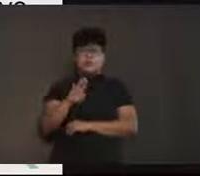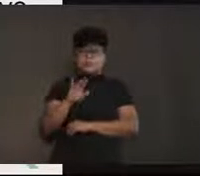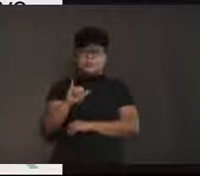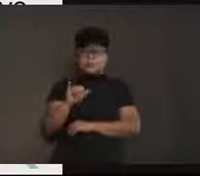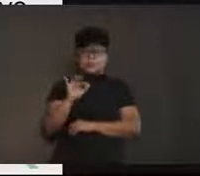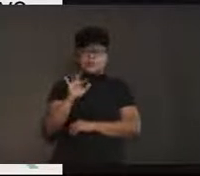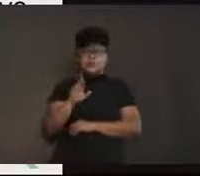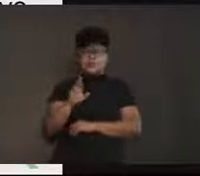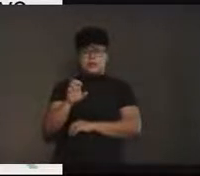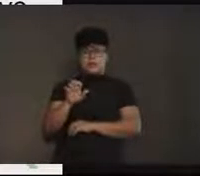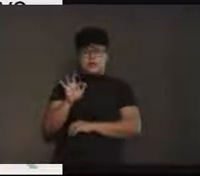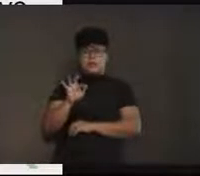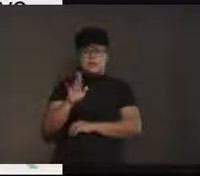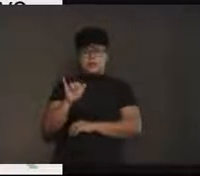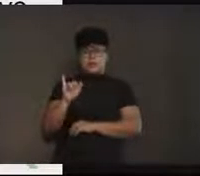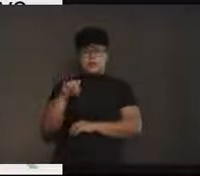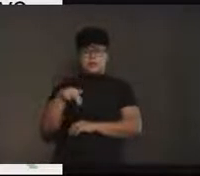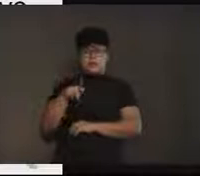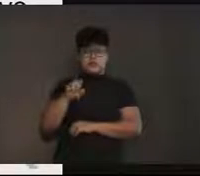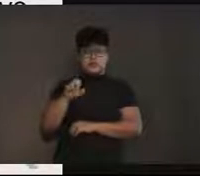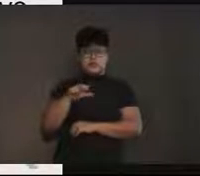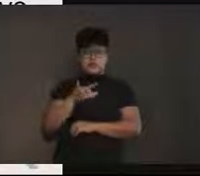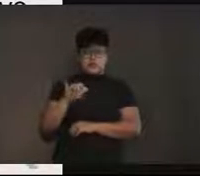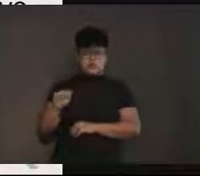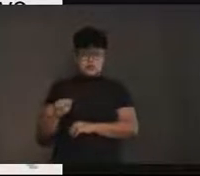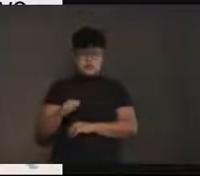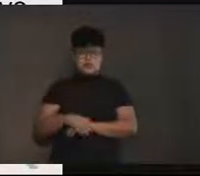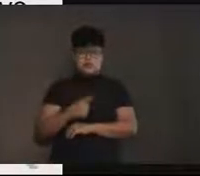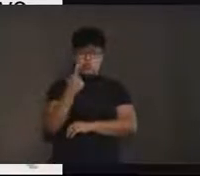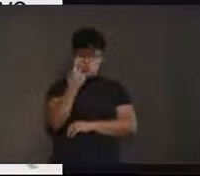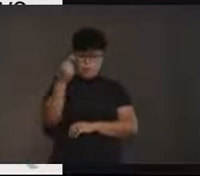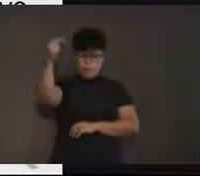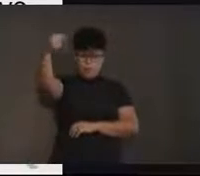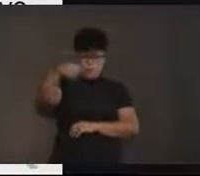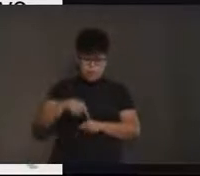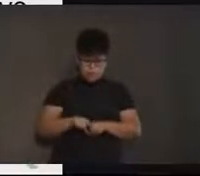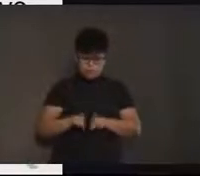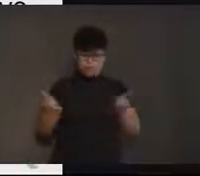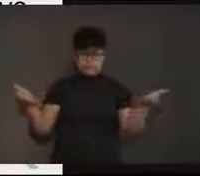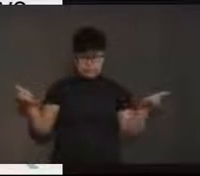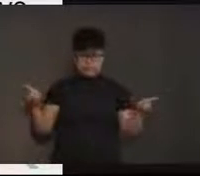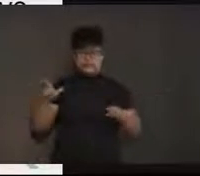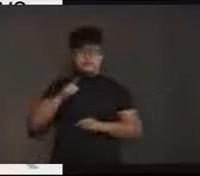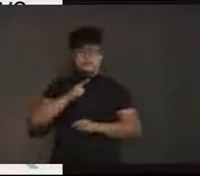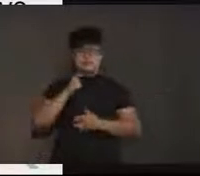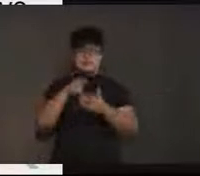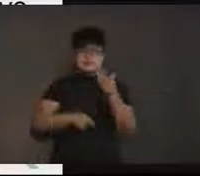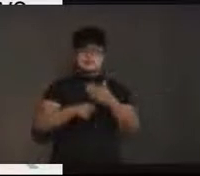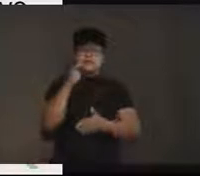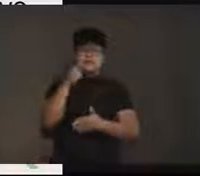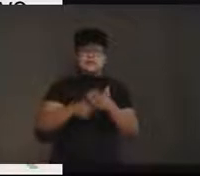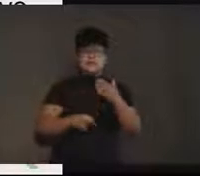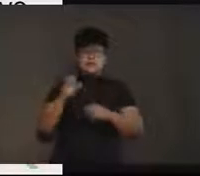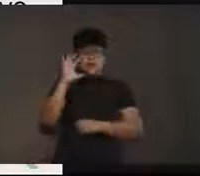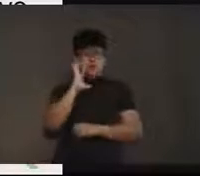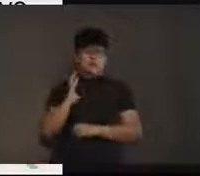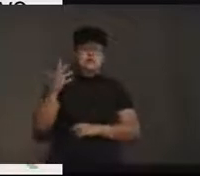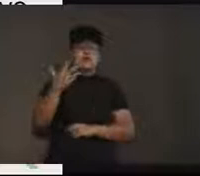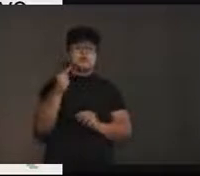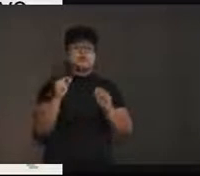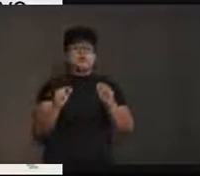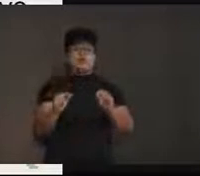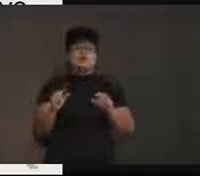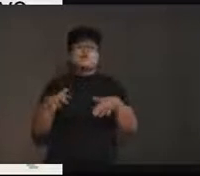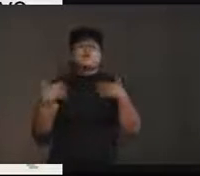feixe de luz em dois raios de luz e aí aparece então a busca Nossa por soluções daquele tipo de problema que são